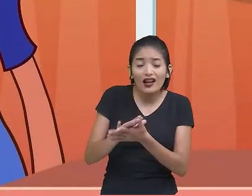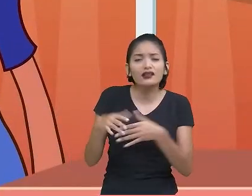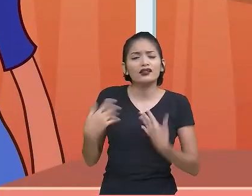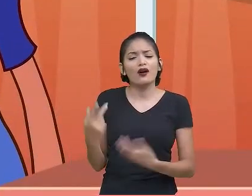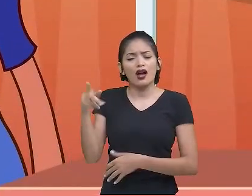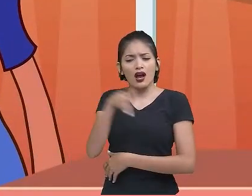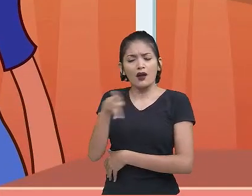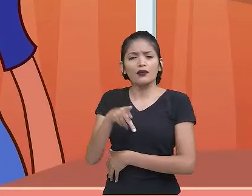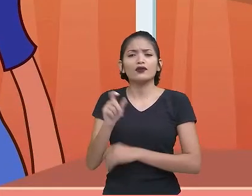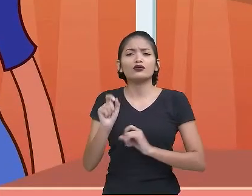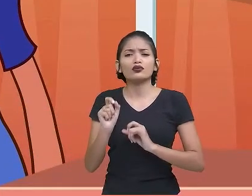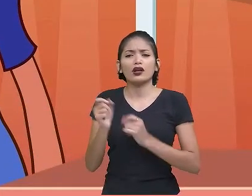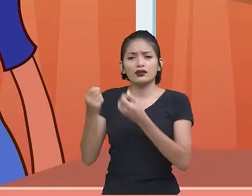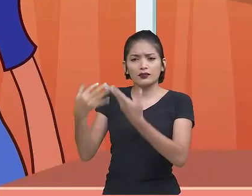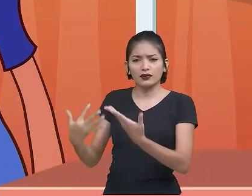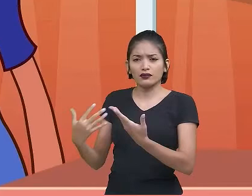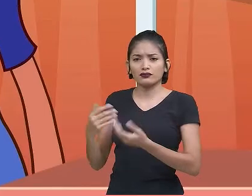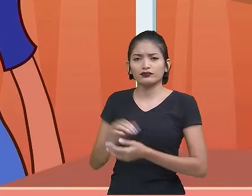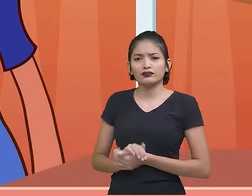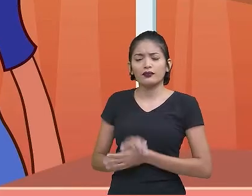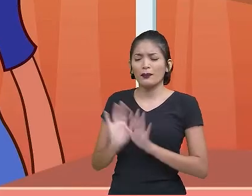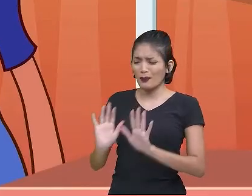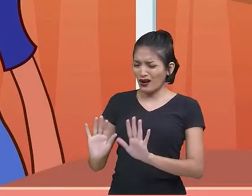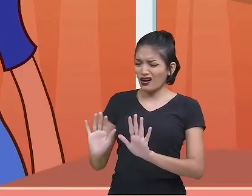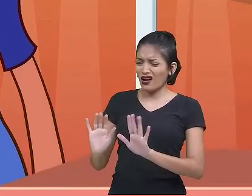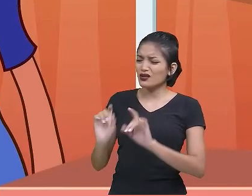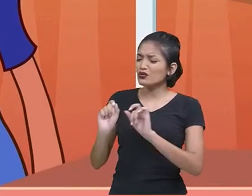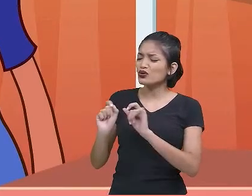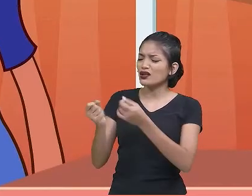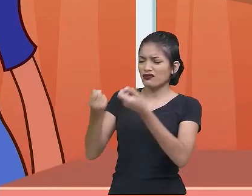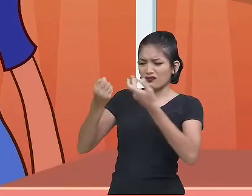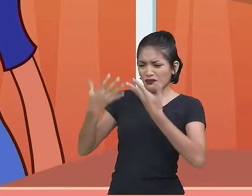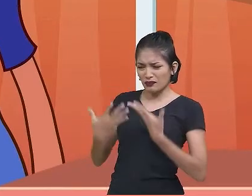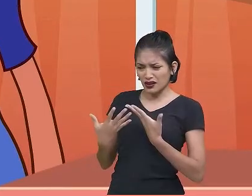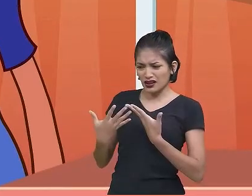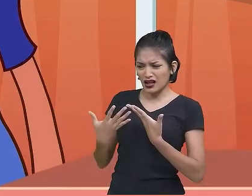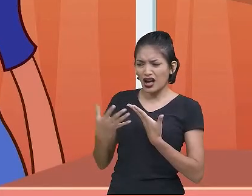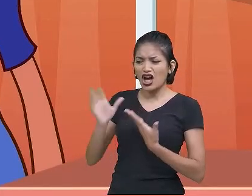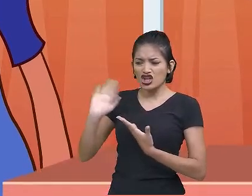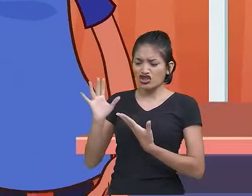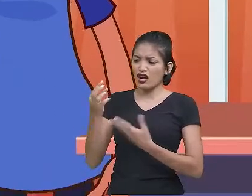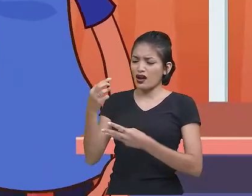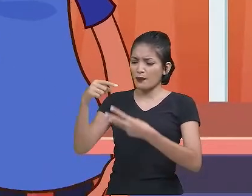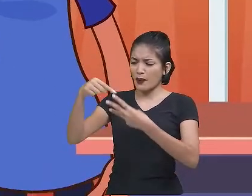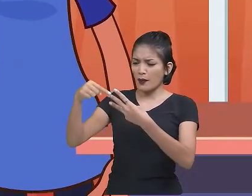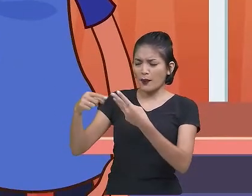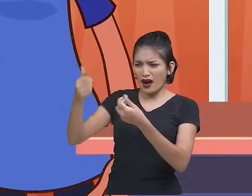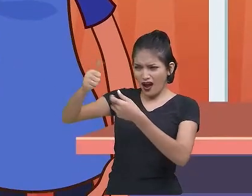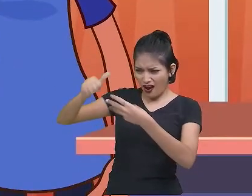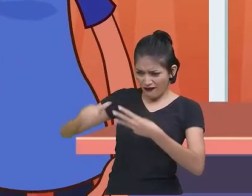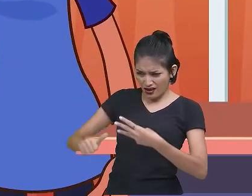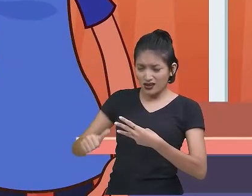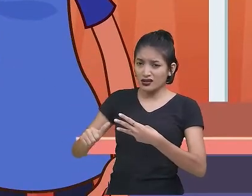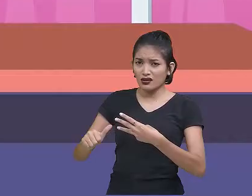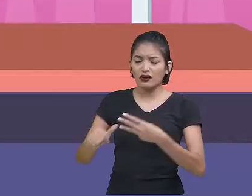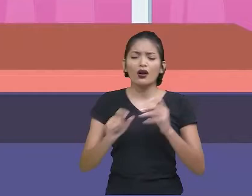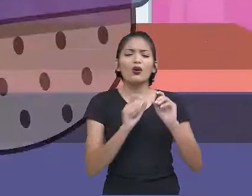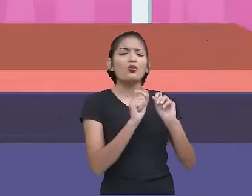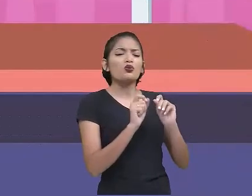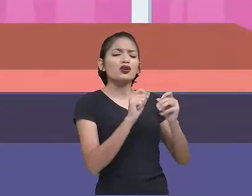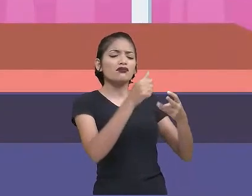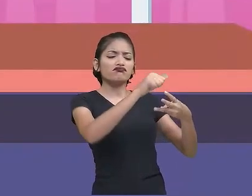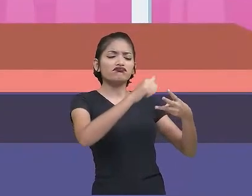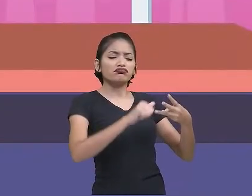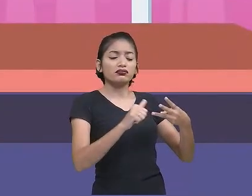professora apartou. Espere um pouco, Flora. O que vai me contar já passou pelas três peneiras? Que peneiras, professora?